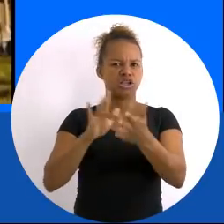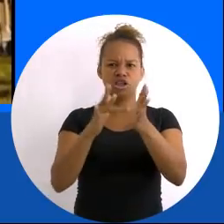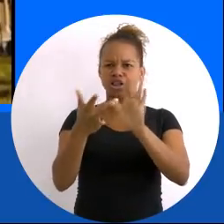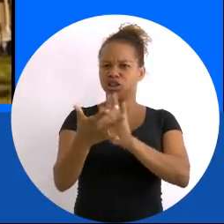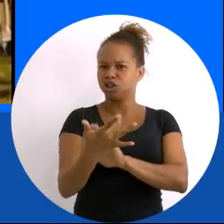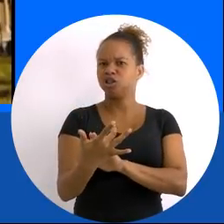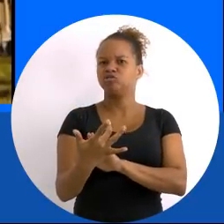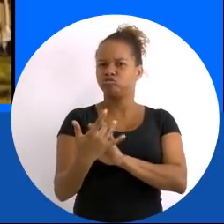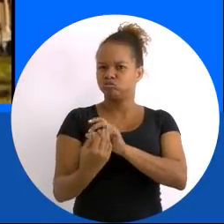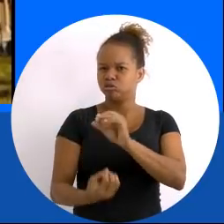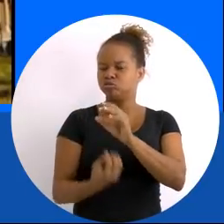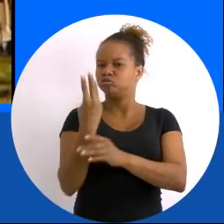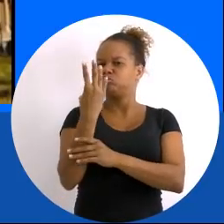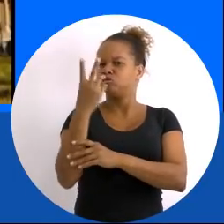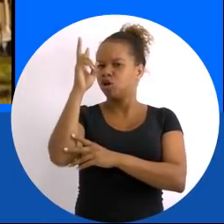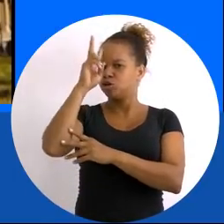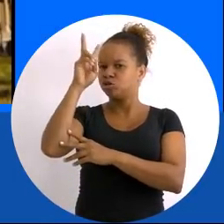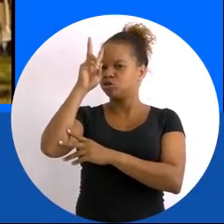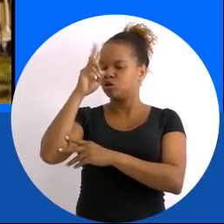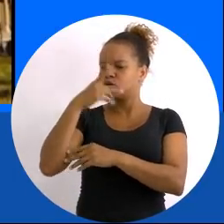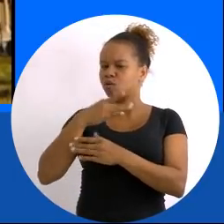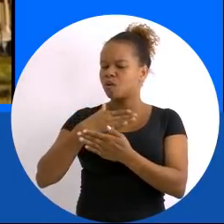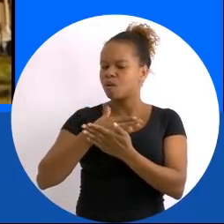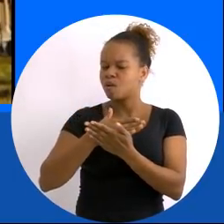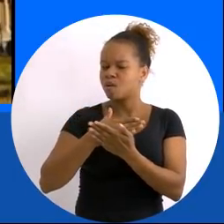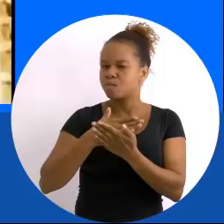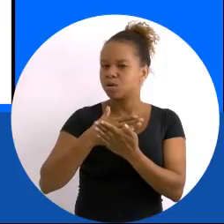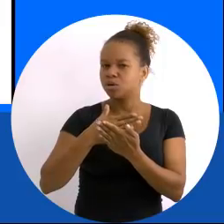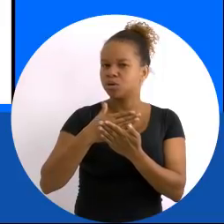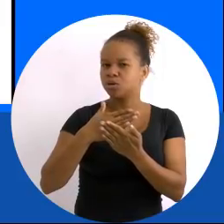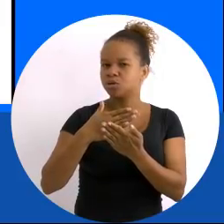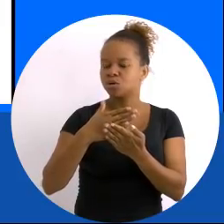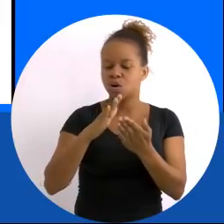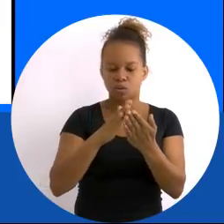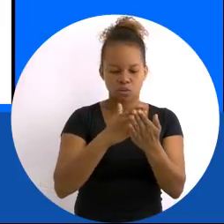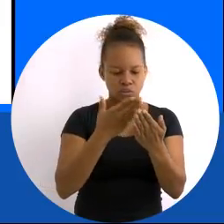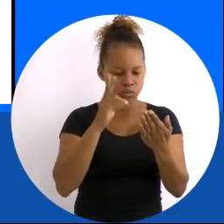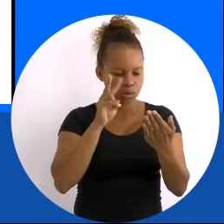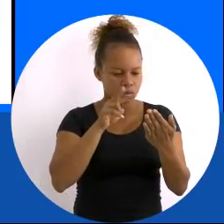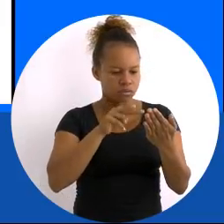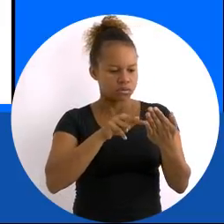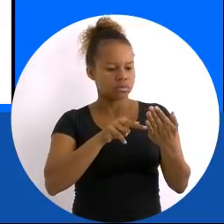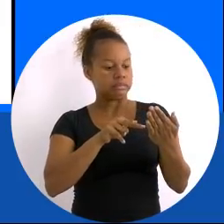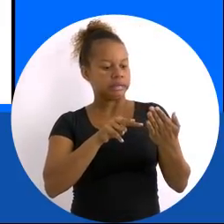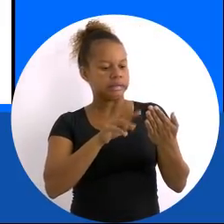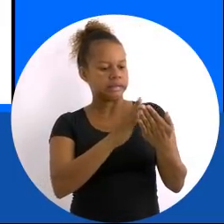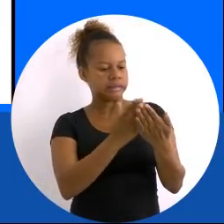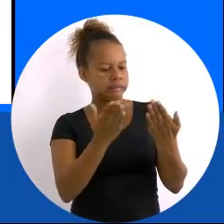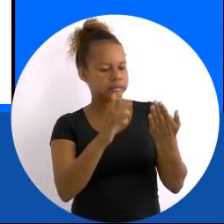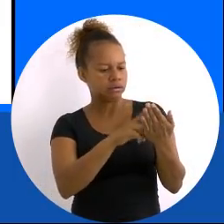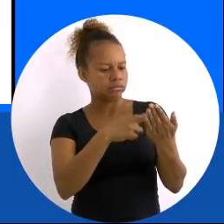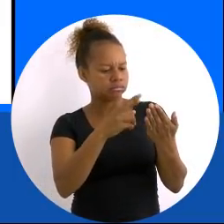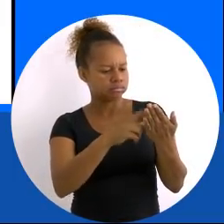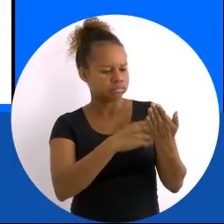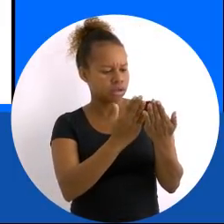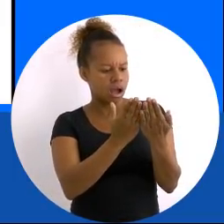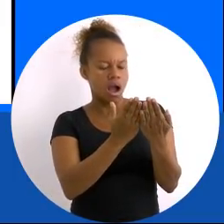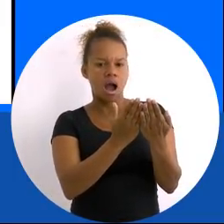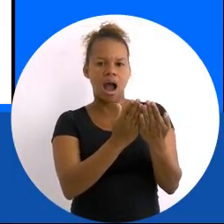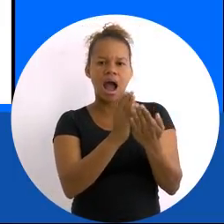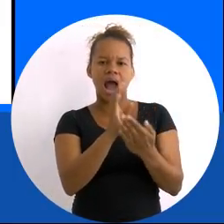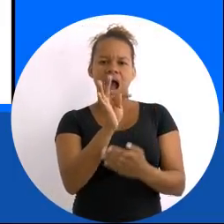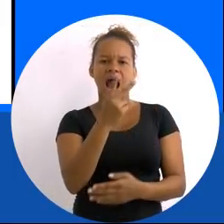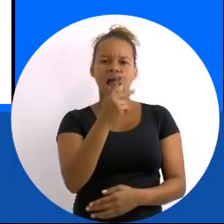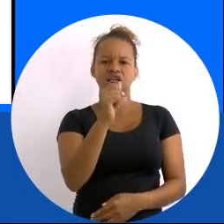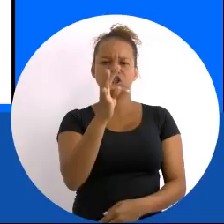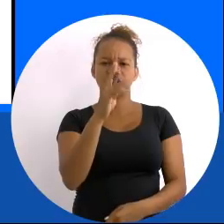a circular no Império Romano o embrião daquilo que se tornaria o jornal impresso. Era o Acta Diurna.